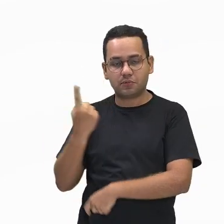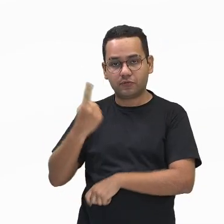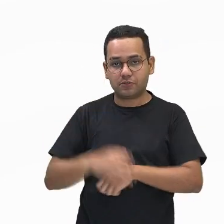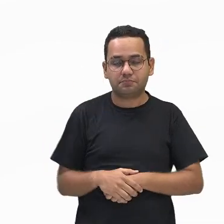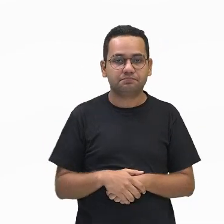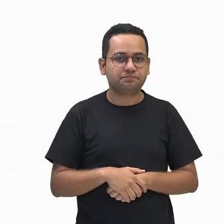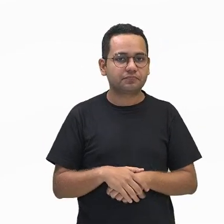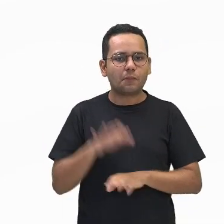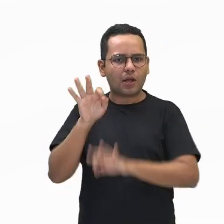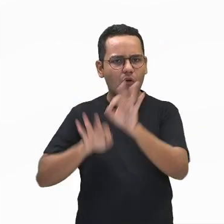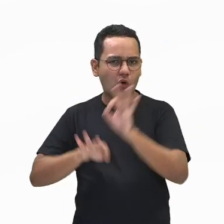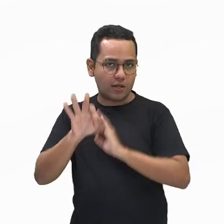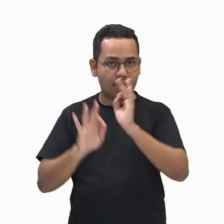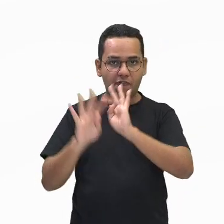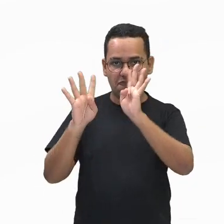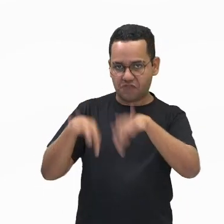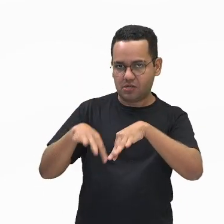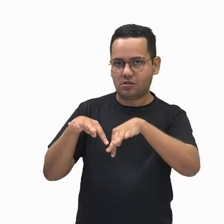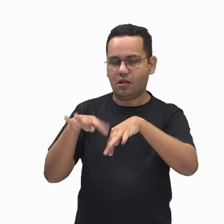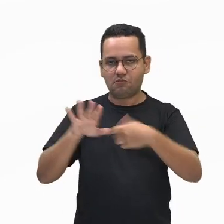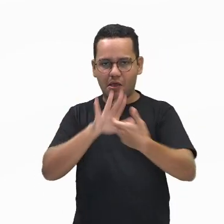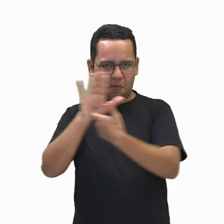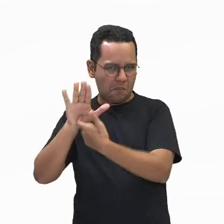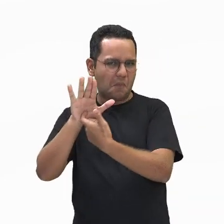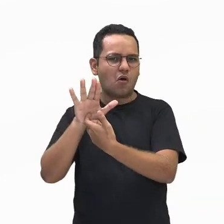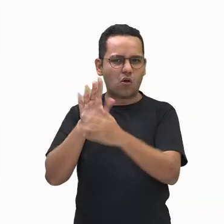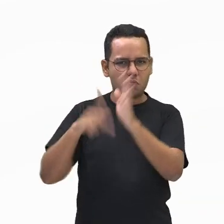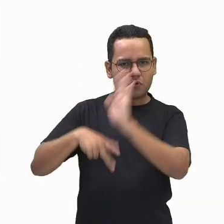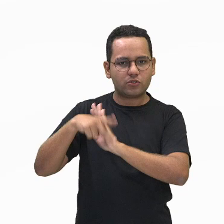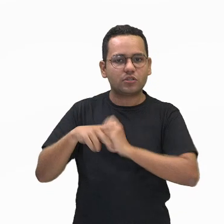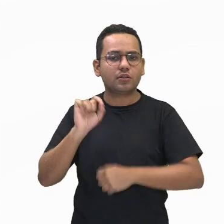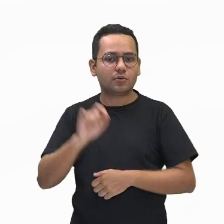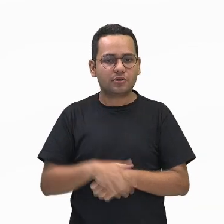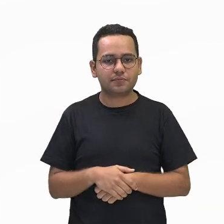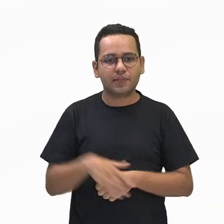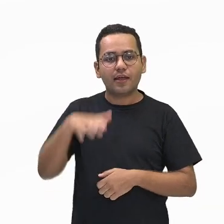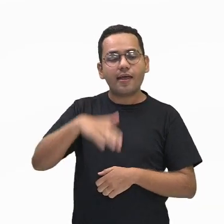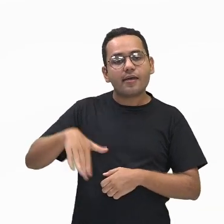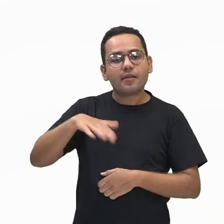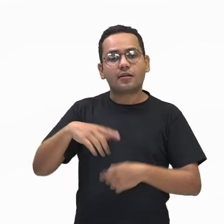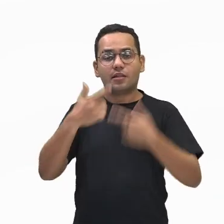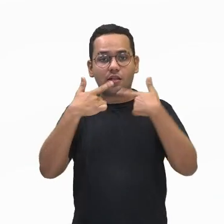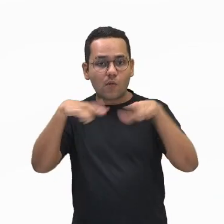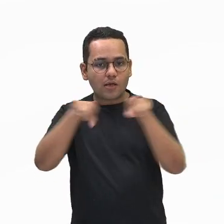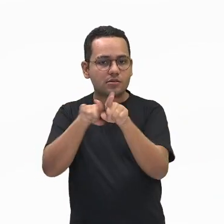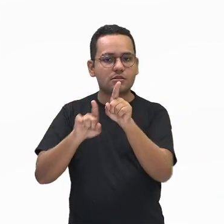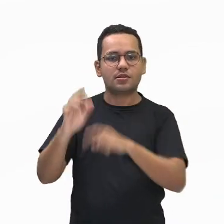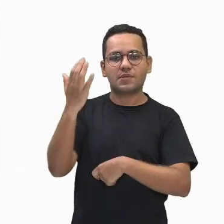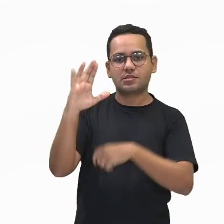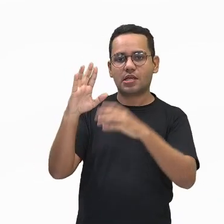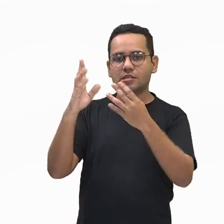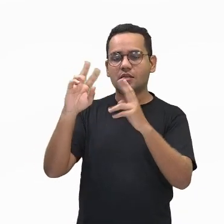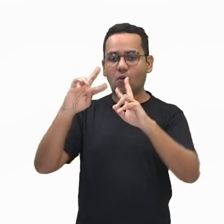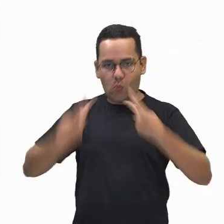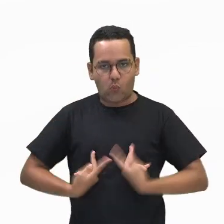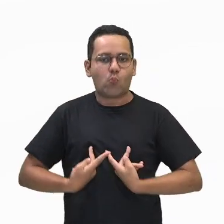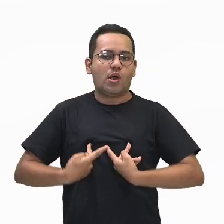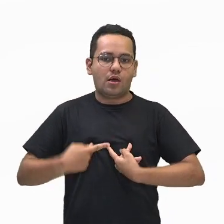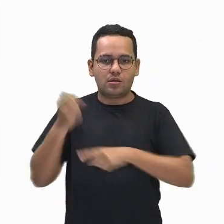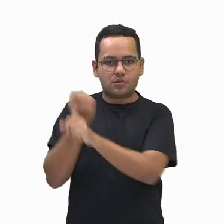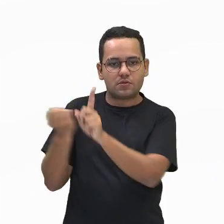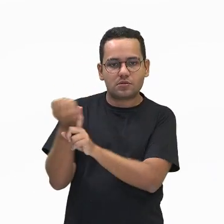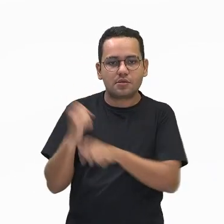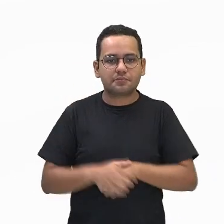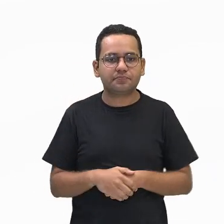para o produto final interdisciplinar de linguagens e ciências humanas e sociais aplicadas é apresentar um